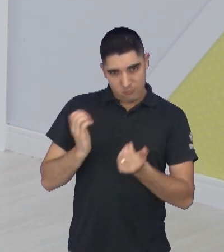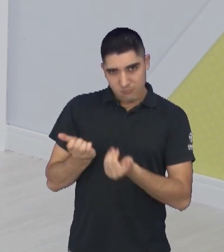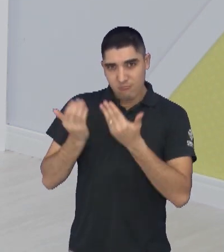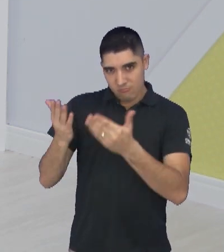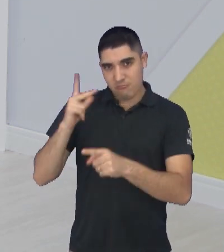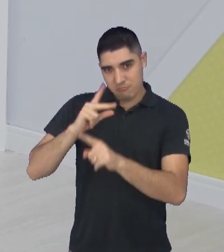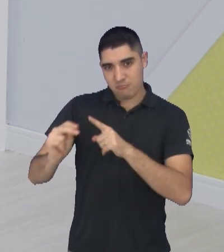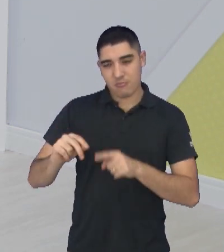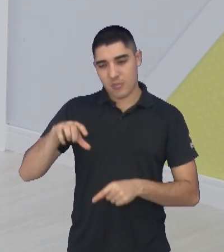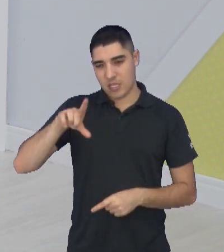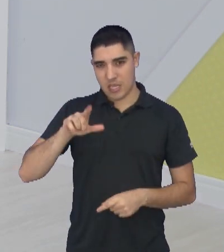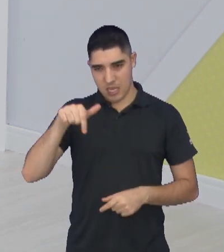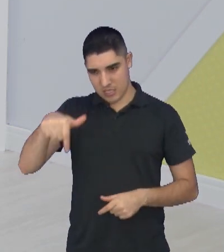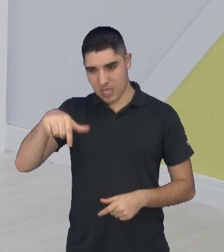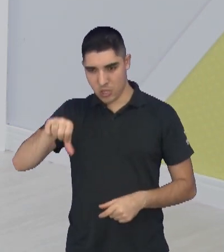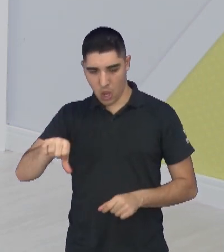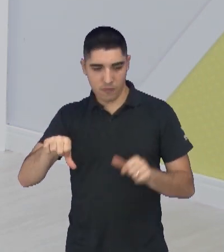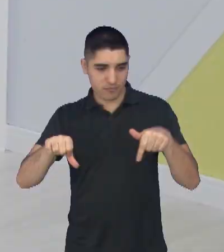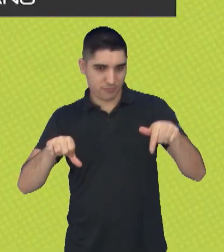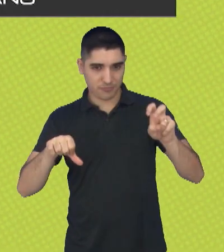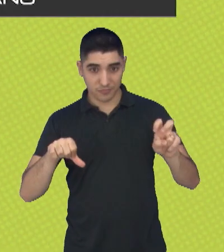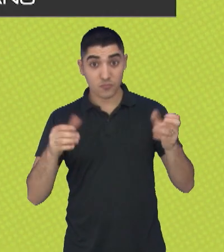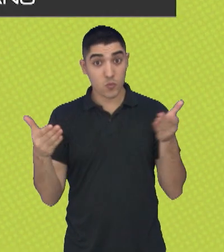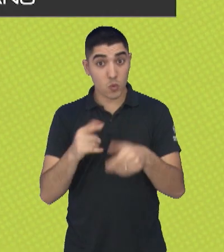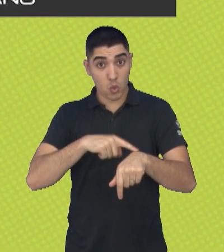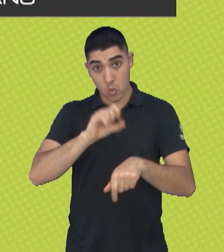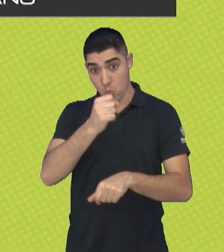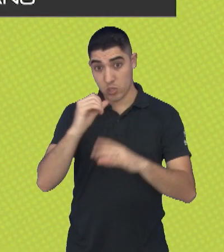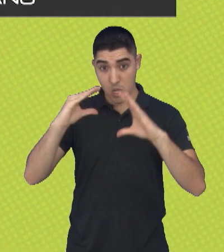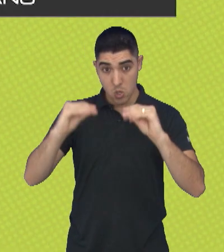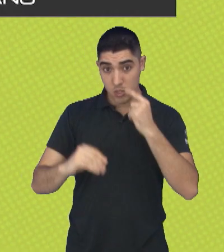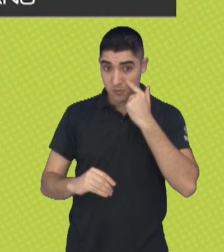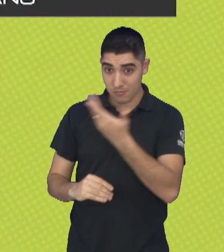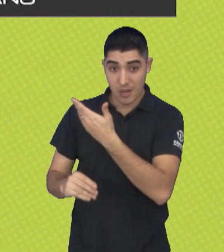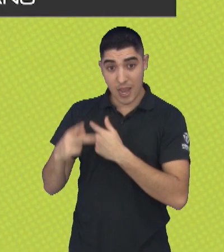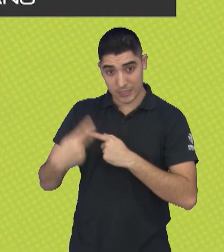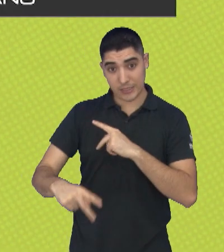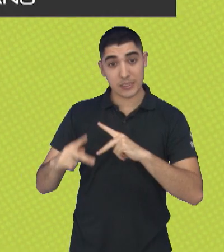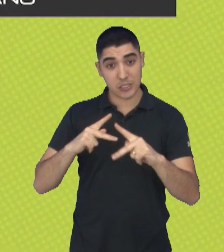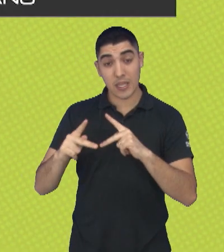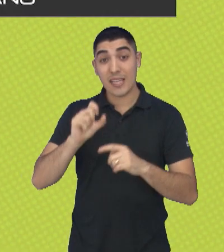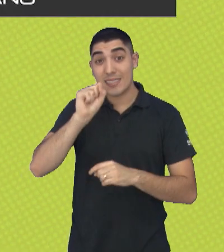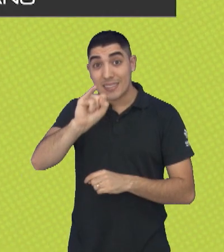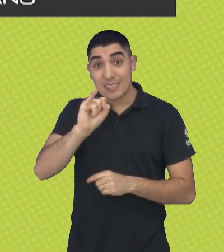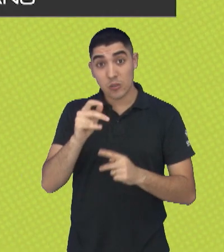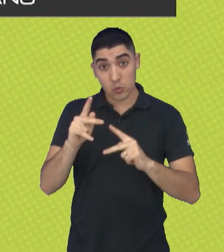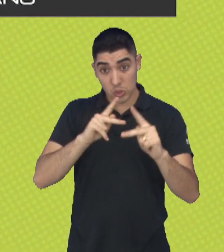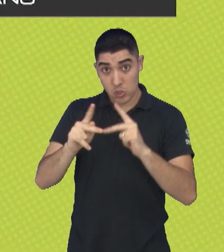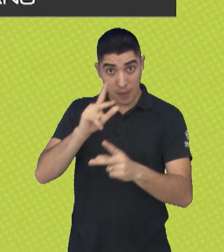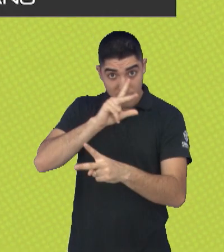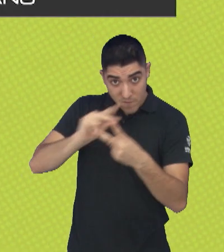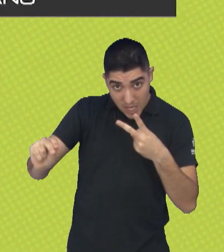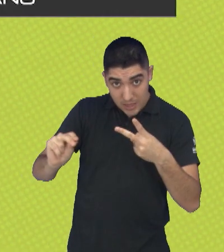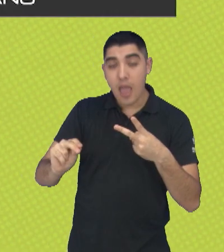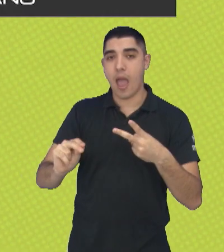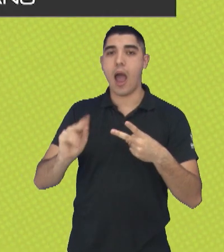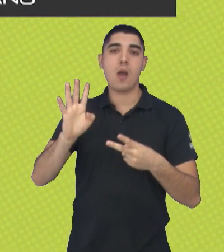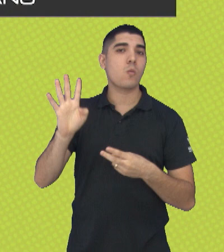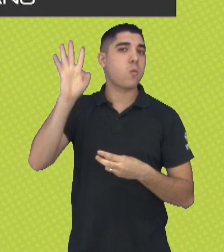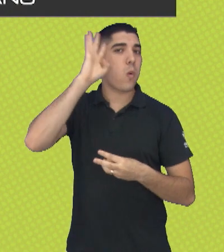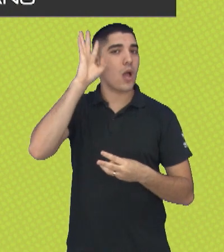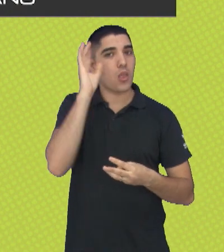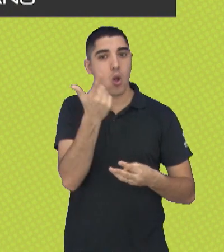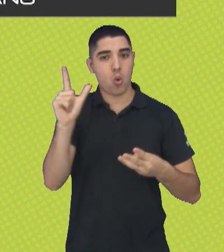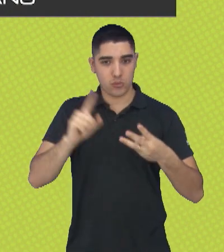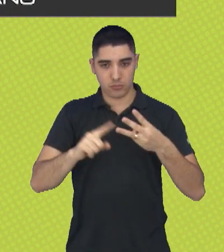Corinthians, 79-75. Hoje, 20 horas, ginásio Lineu de Moura, São José e Corinthians. Se o São José empatar a série, leva a decisão para a próxima